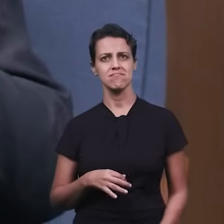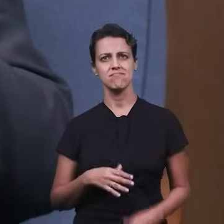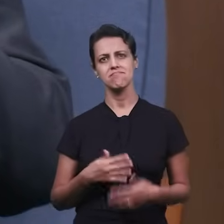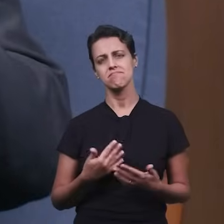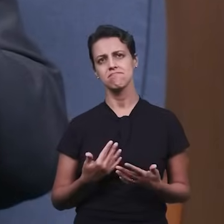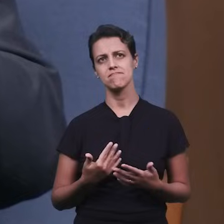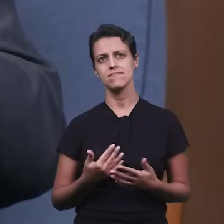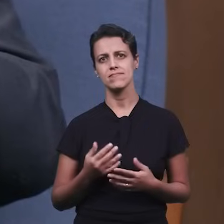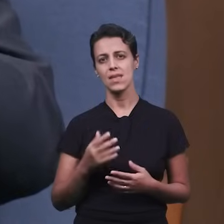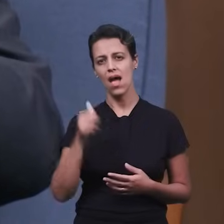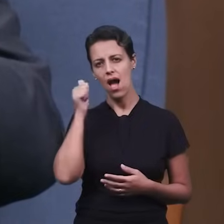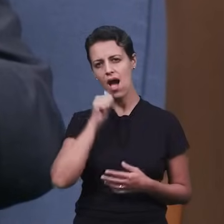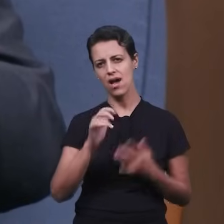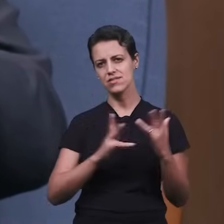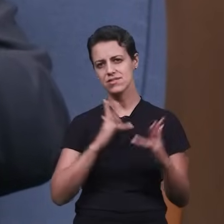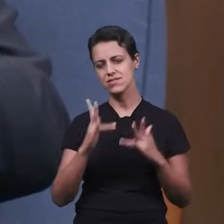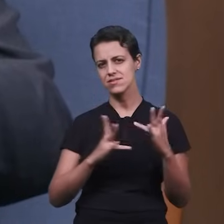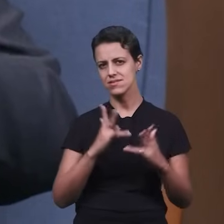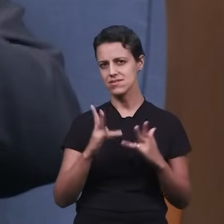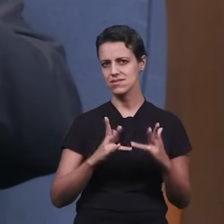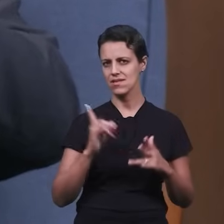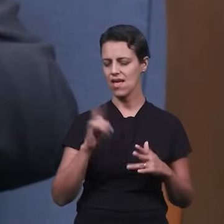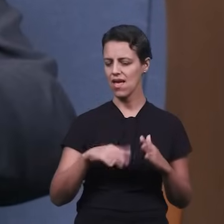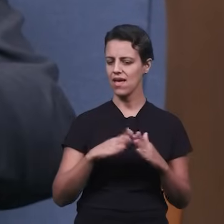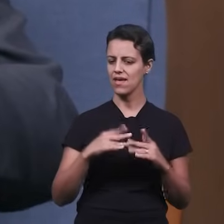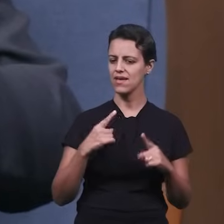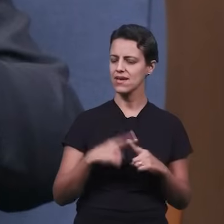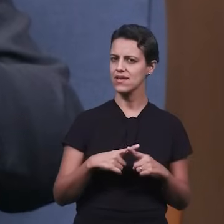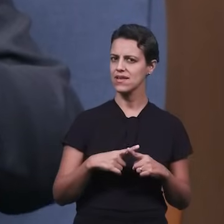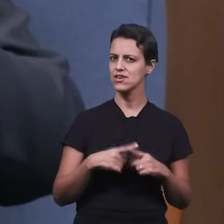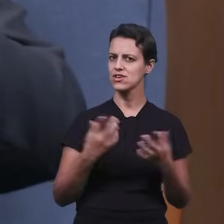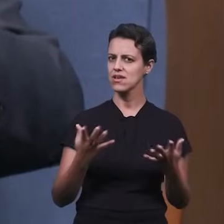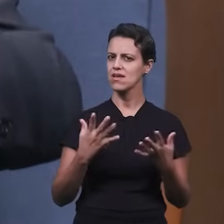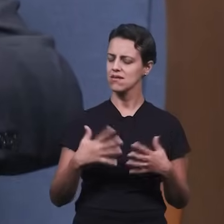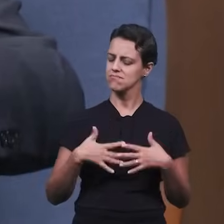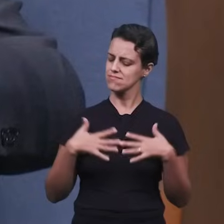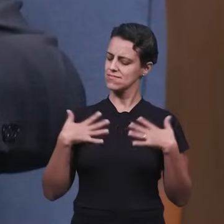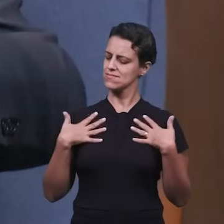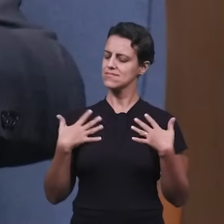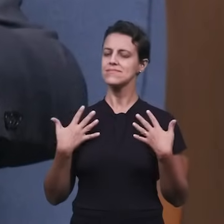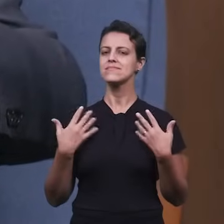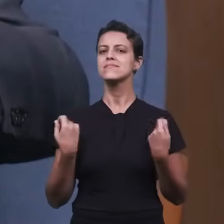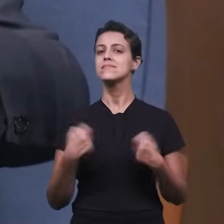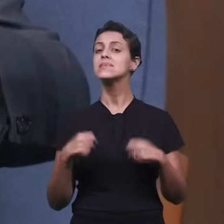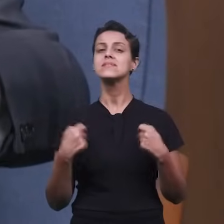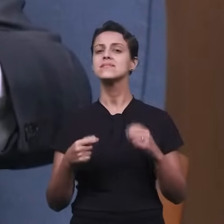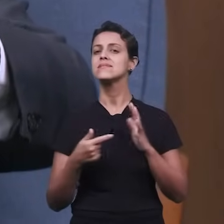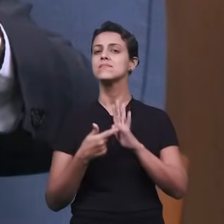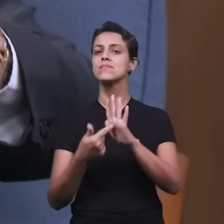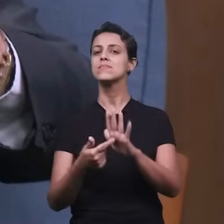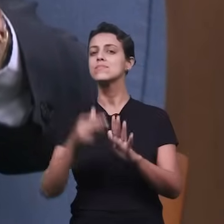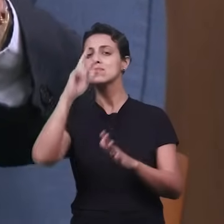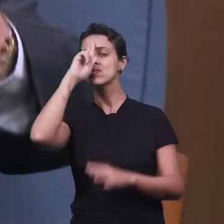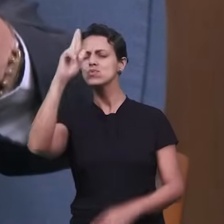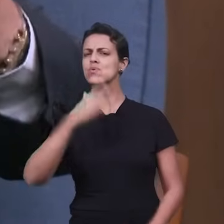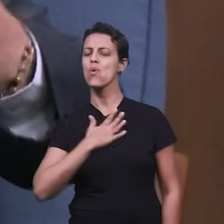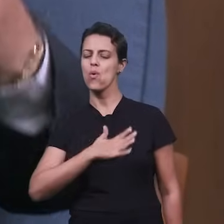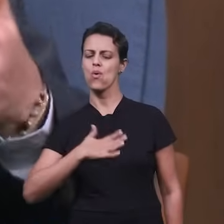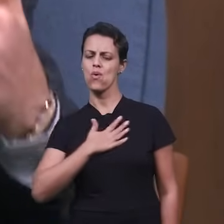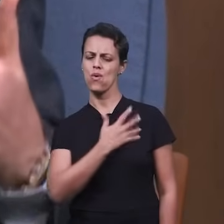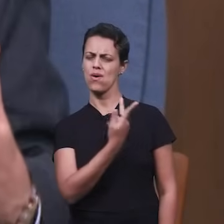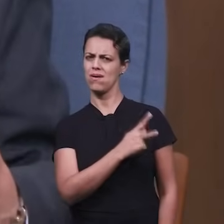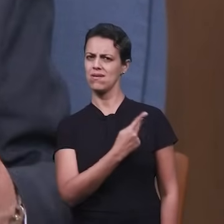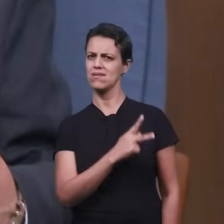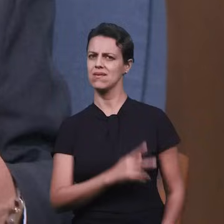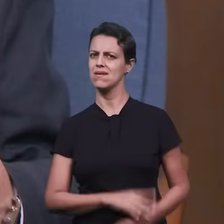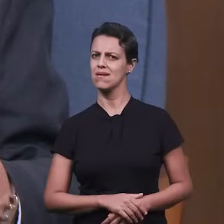seja, a noiva, a igreja, para se tornar agradável, ela também precisa ter sinais de que o Senhor está se